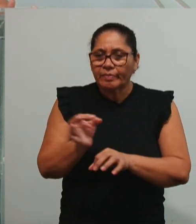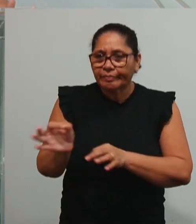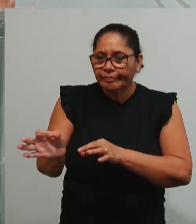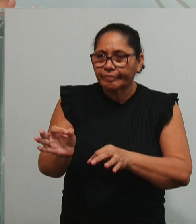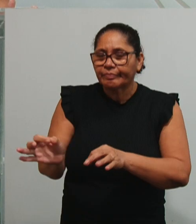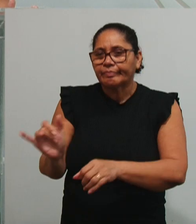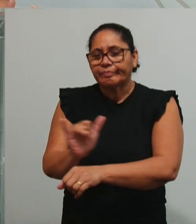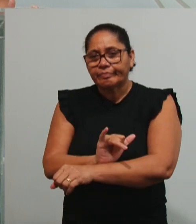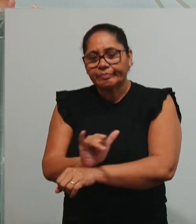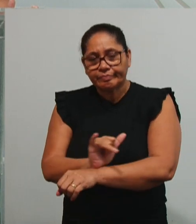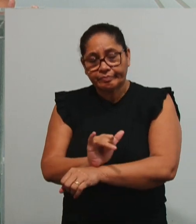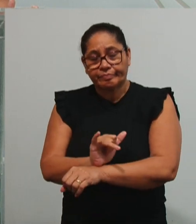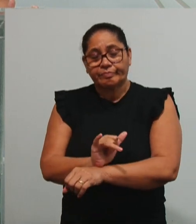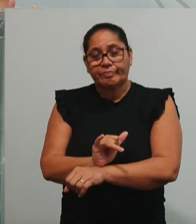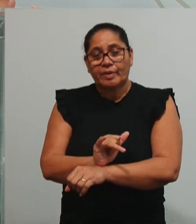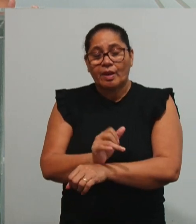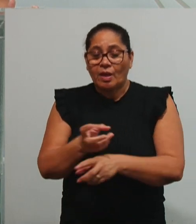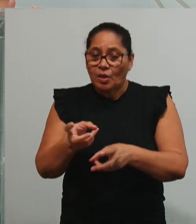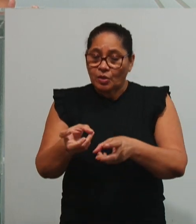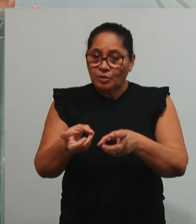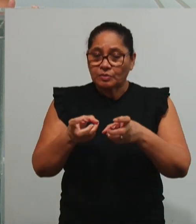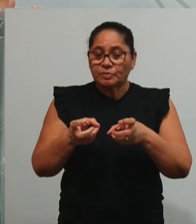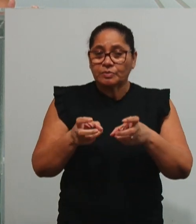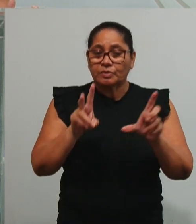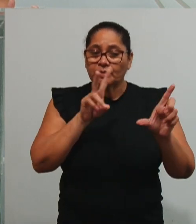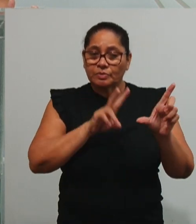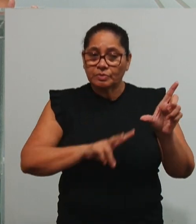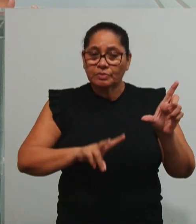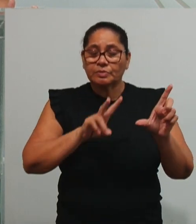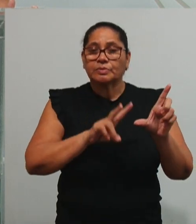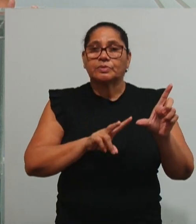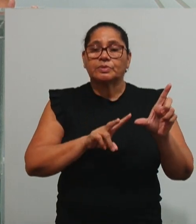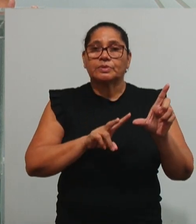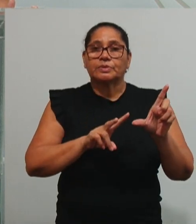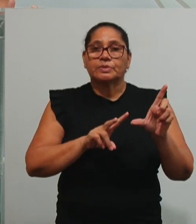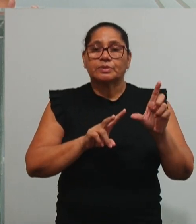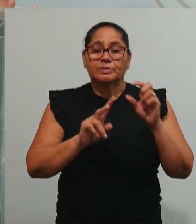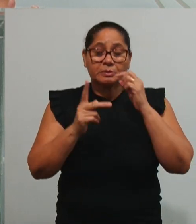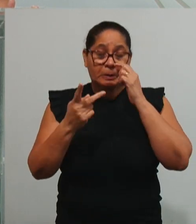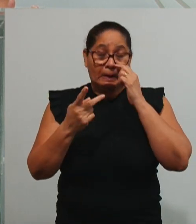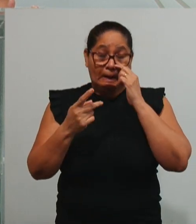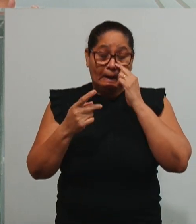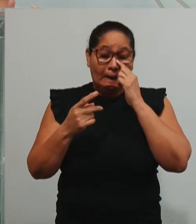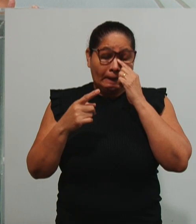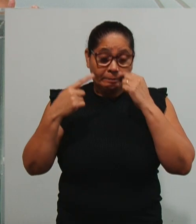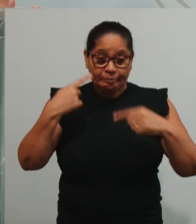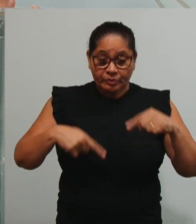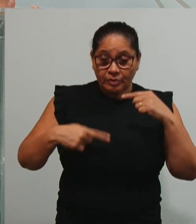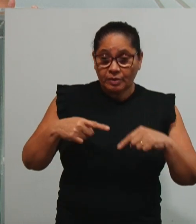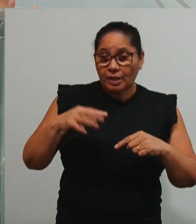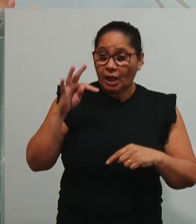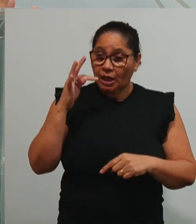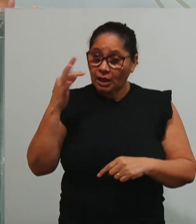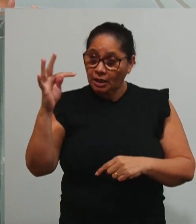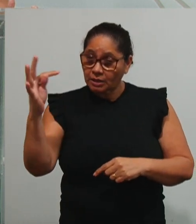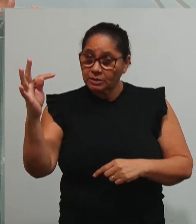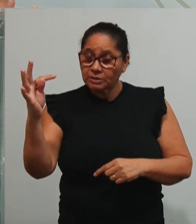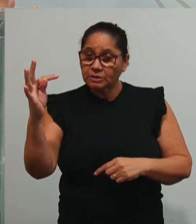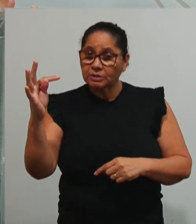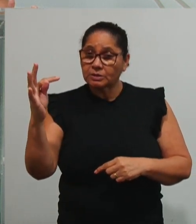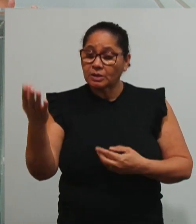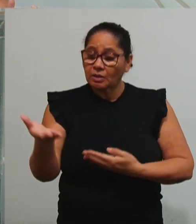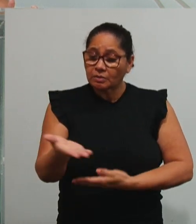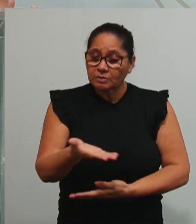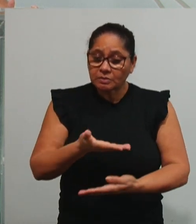Estratégico, né? Então, vocês percebem na leitura de Mintzberg um tom crítico, teórico, né, em